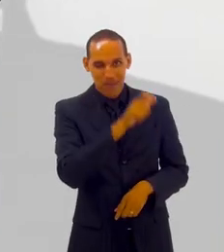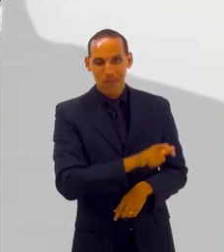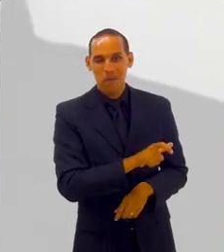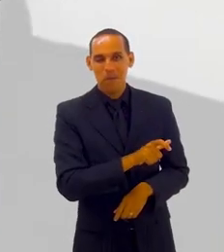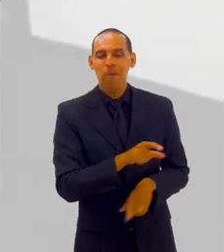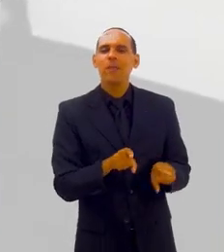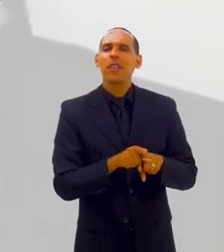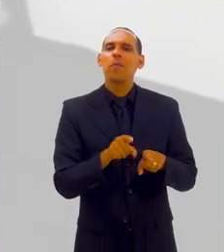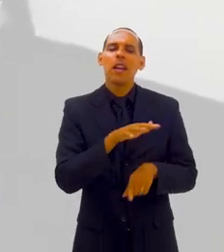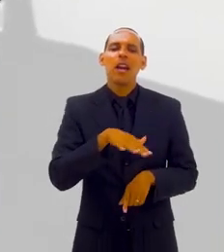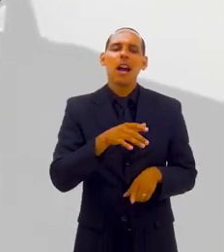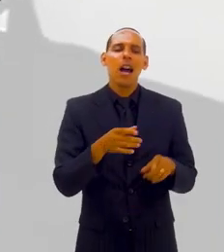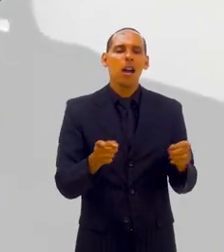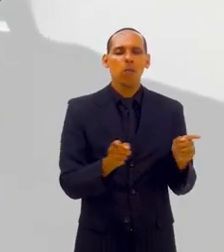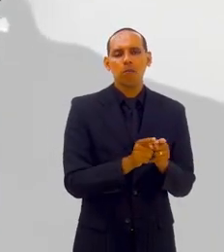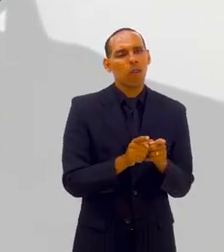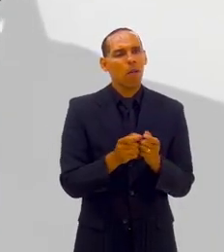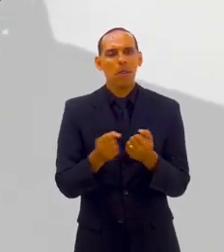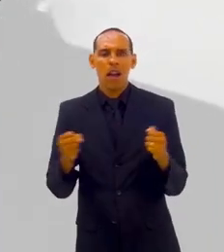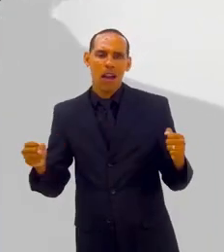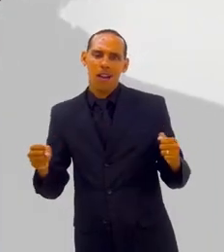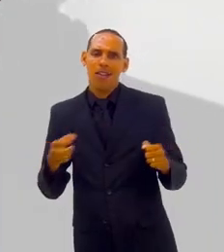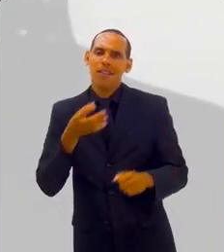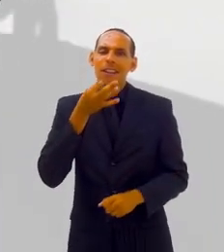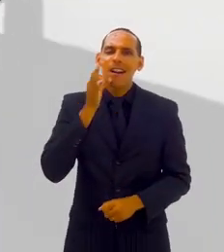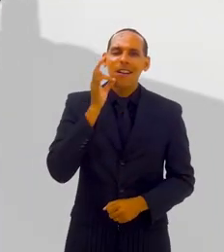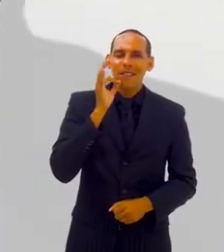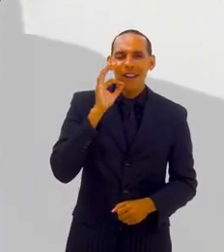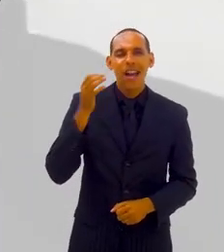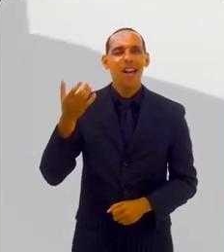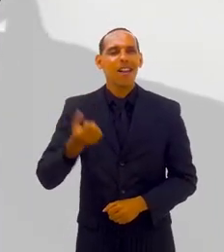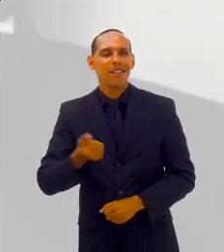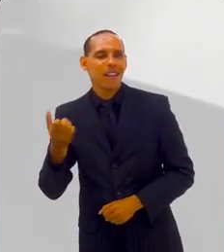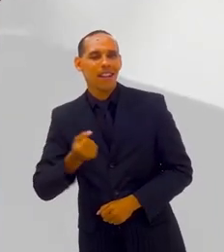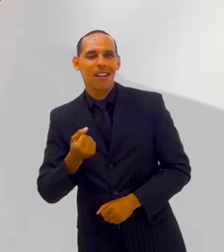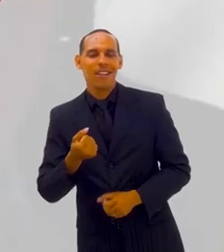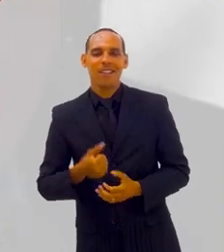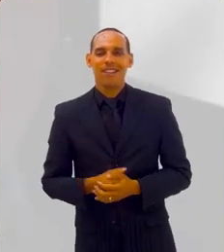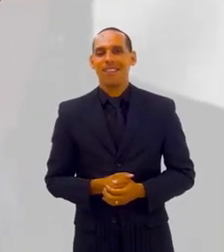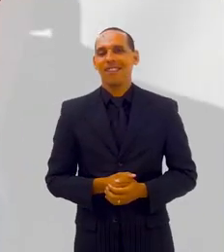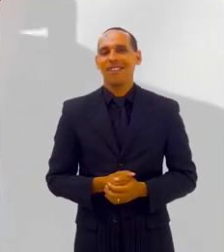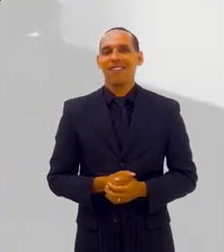você pode produzir tem uma renda de uma área grande então é café Leite